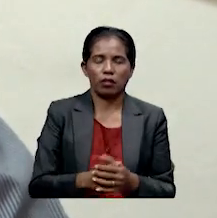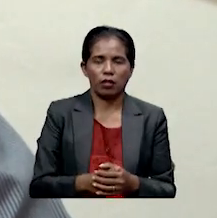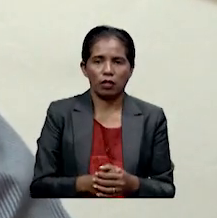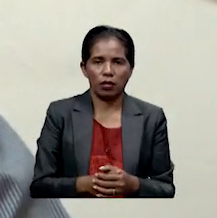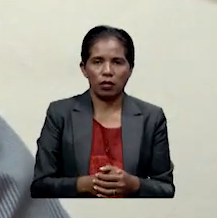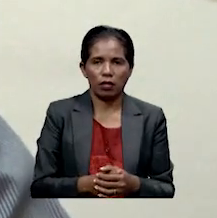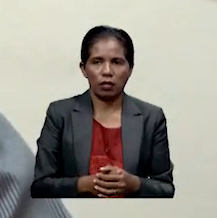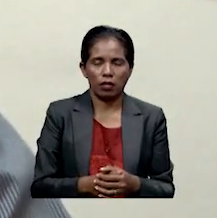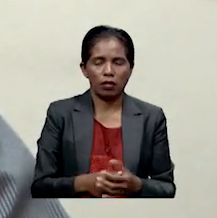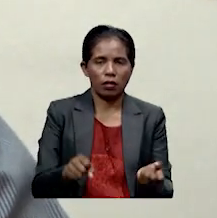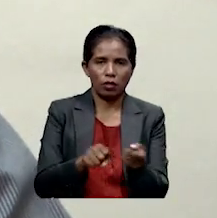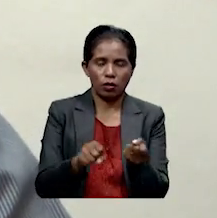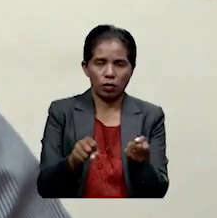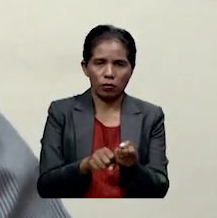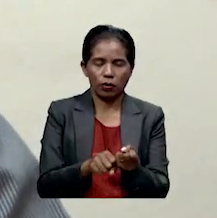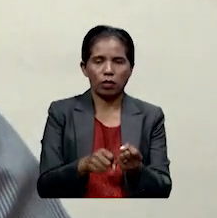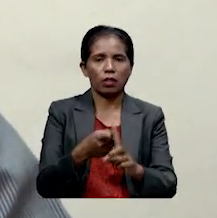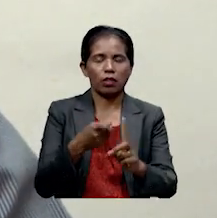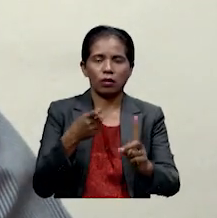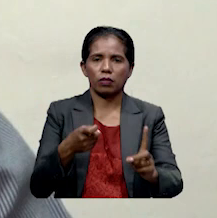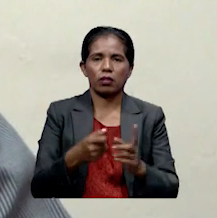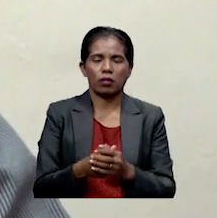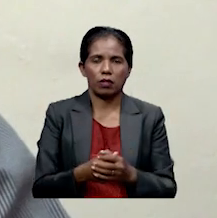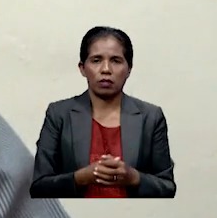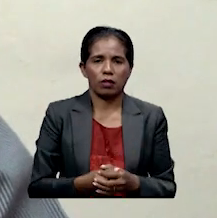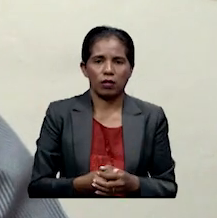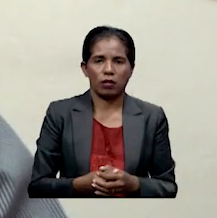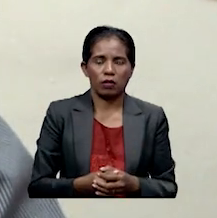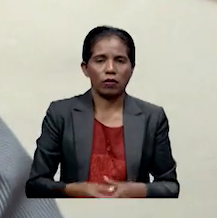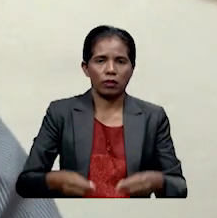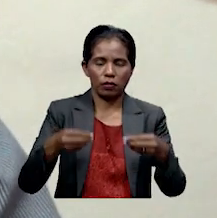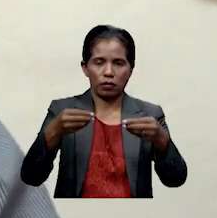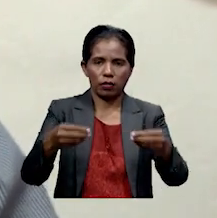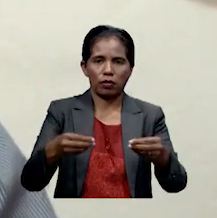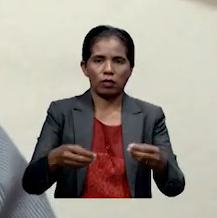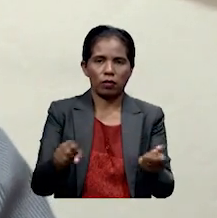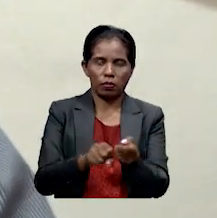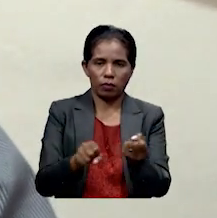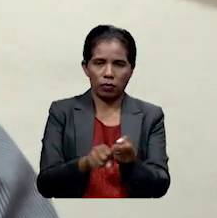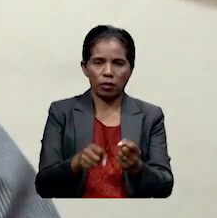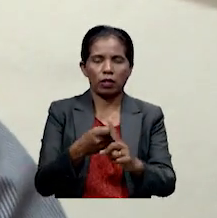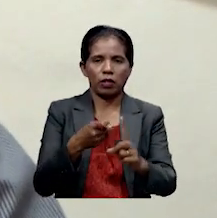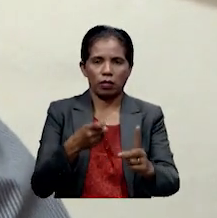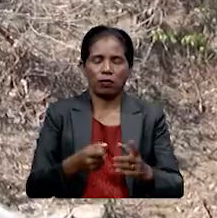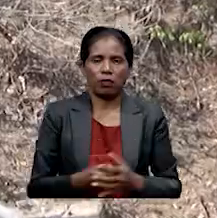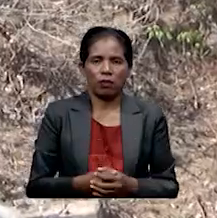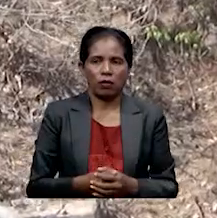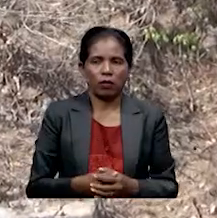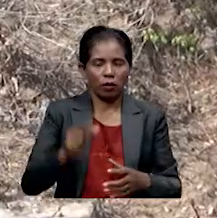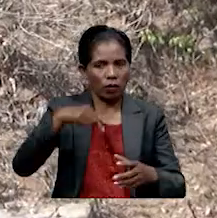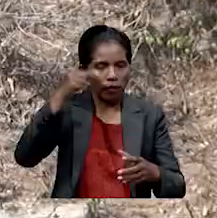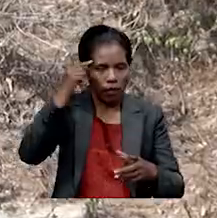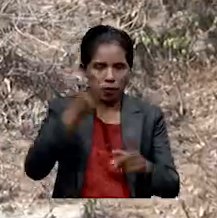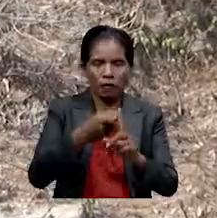Asia Development Bank ADB de vezes fomos se suportamos orçamento. Tuir plano governo lihusi